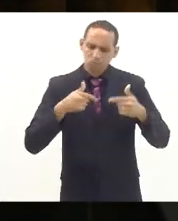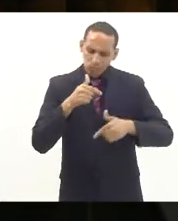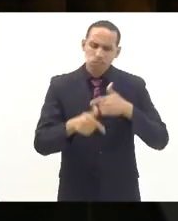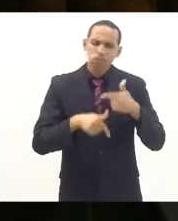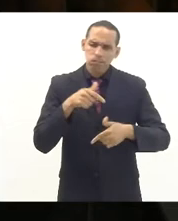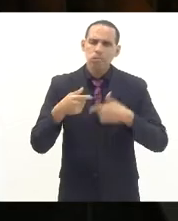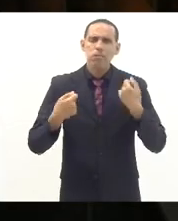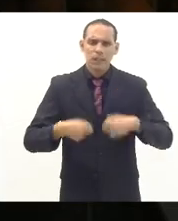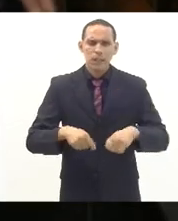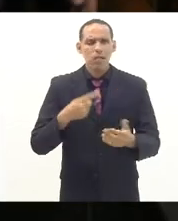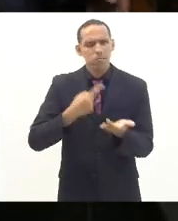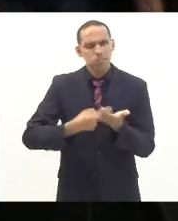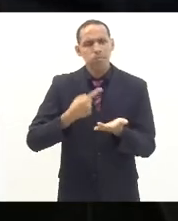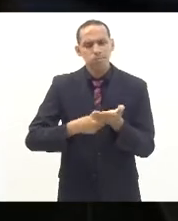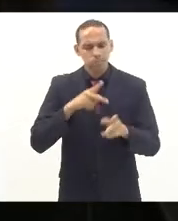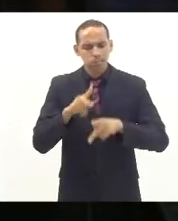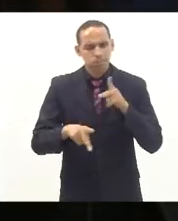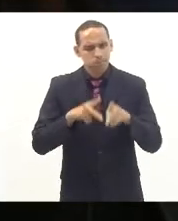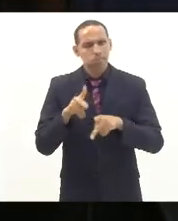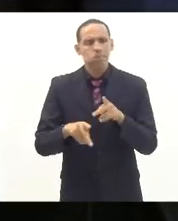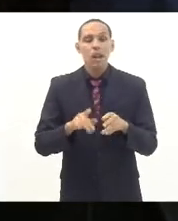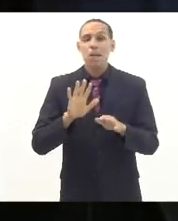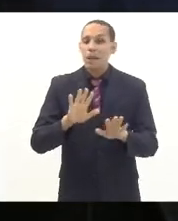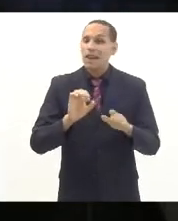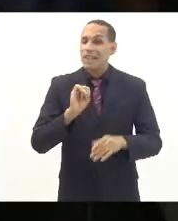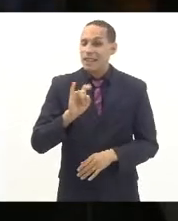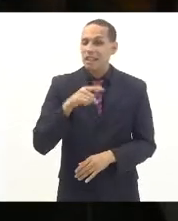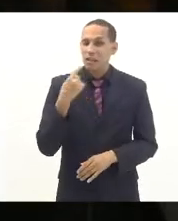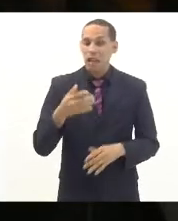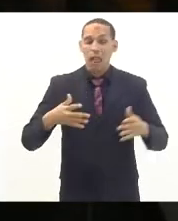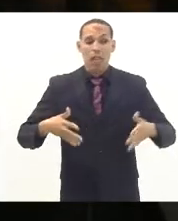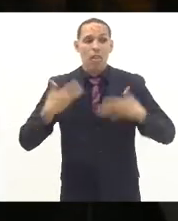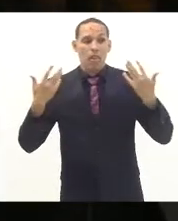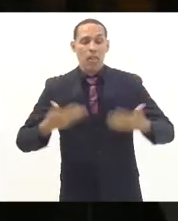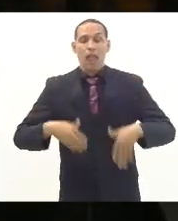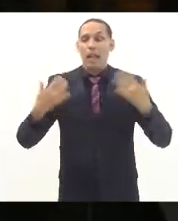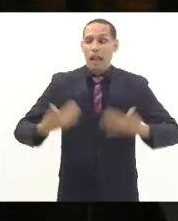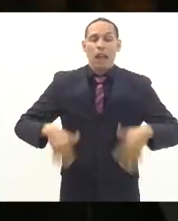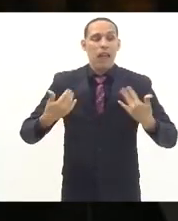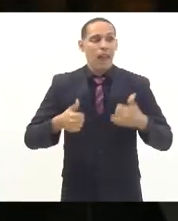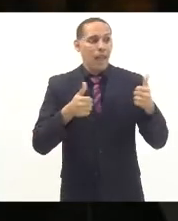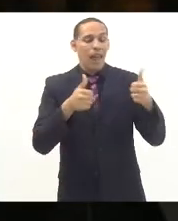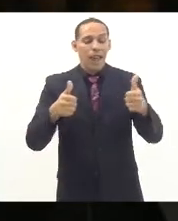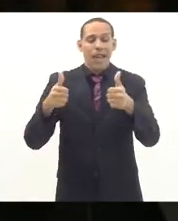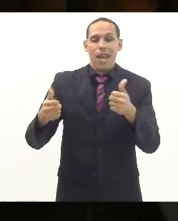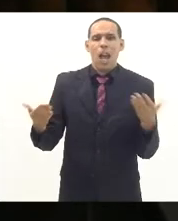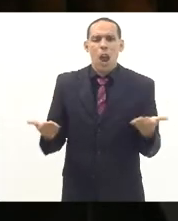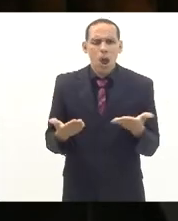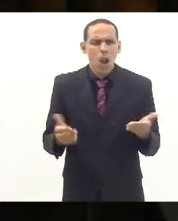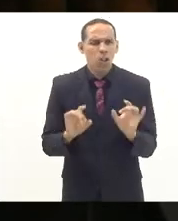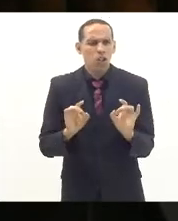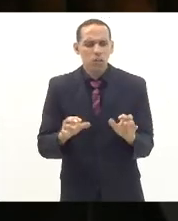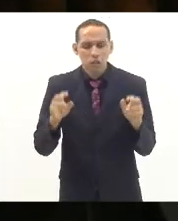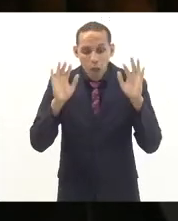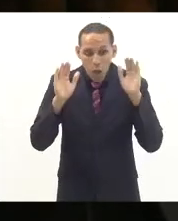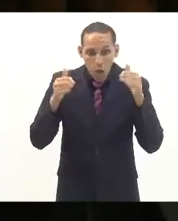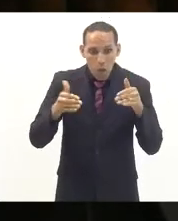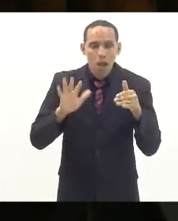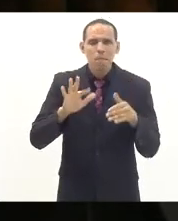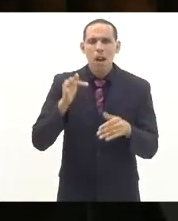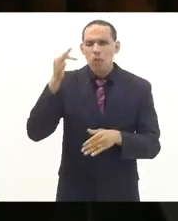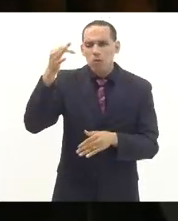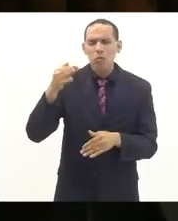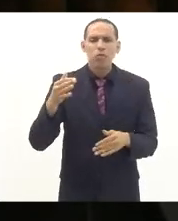compromisso com a nossa população Mas se a gente tiver o otimismo exacerbado no qual se vive o presente sem se preocupar com o futuro